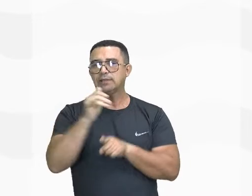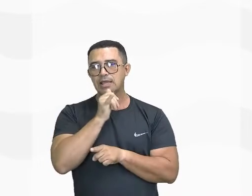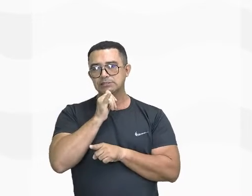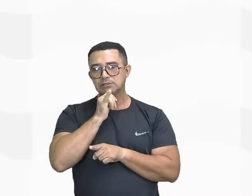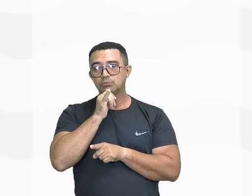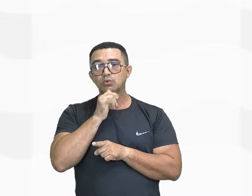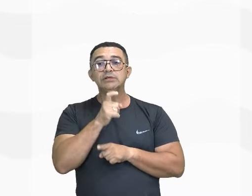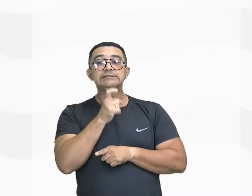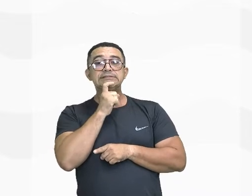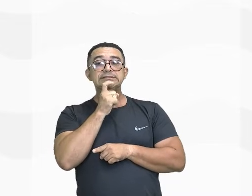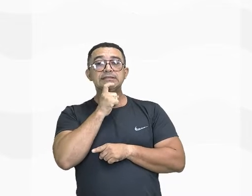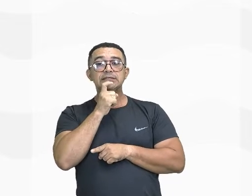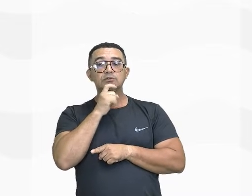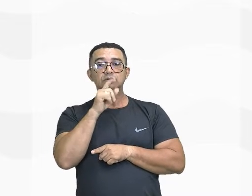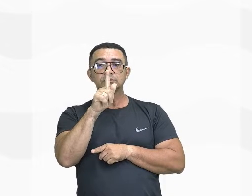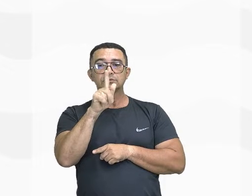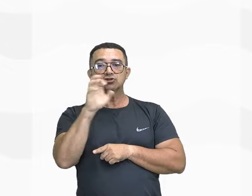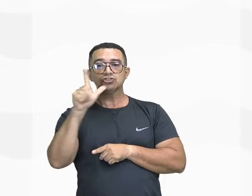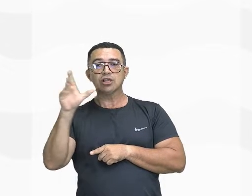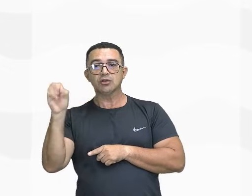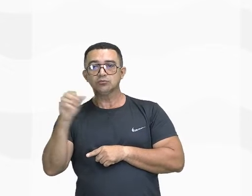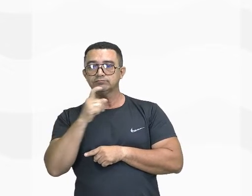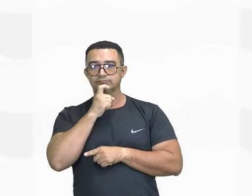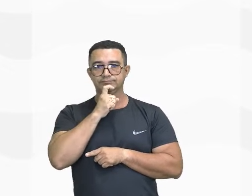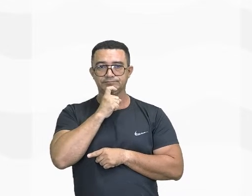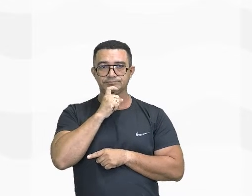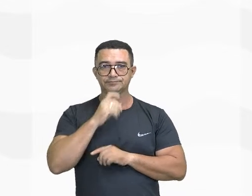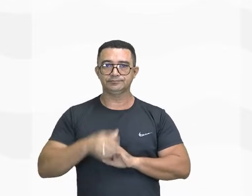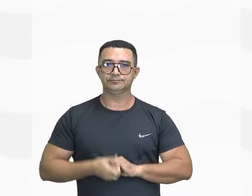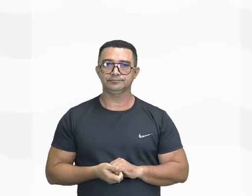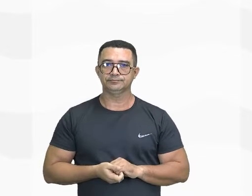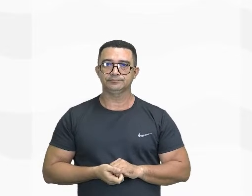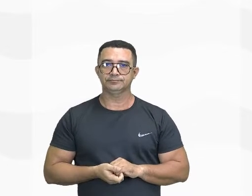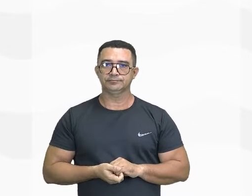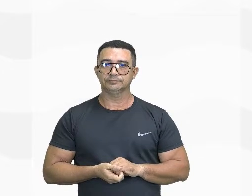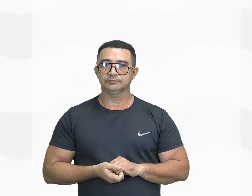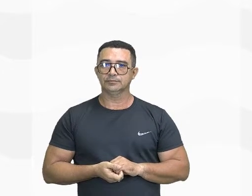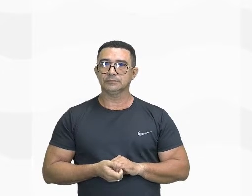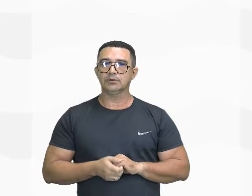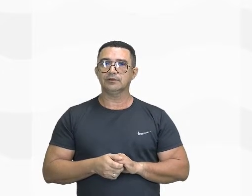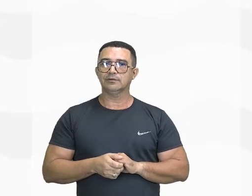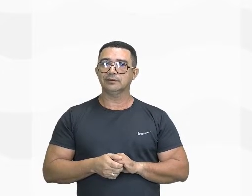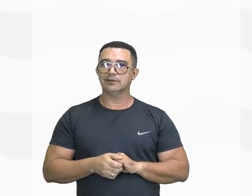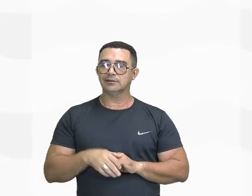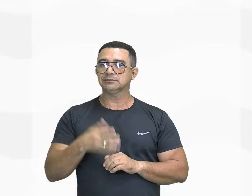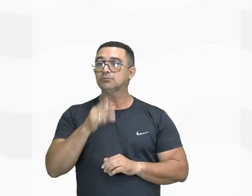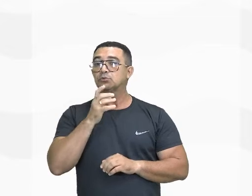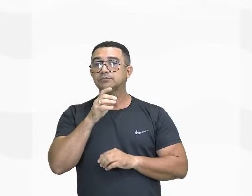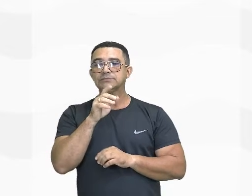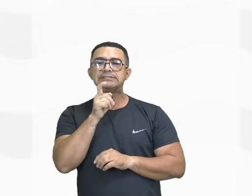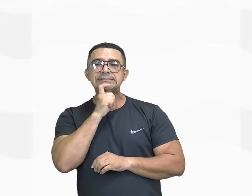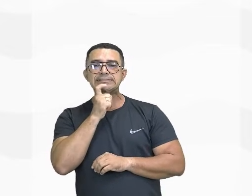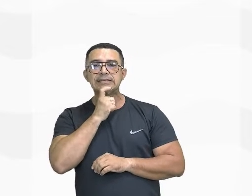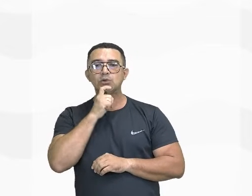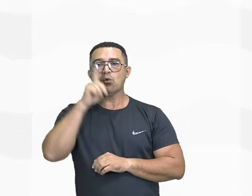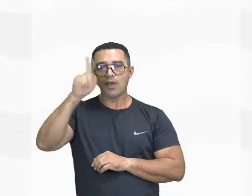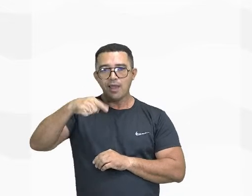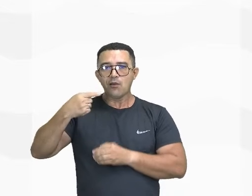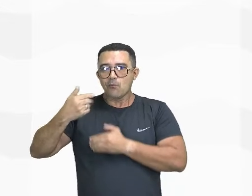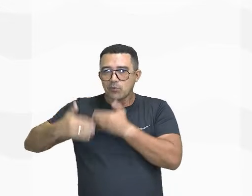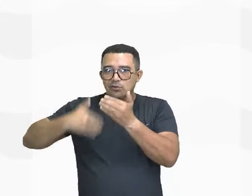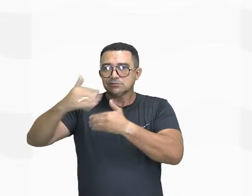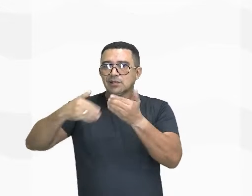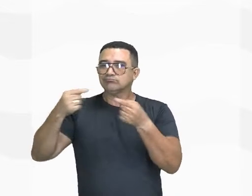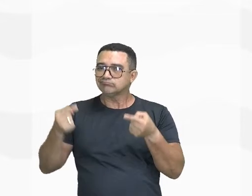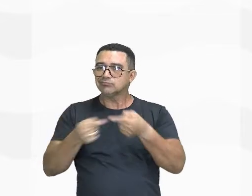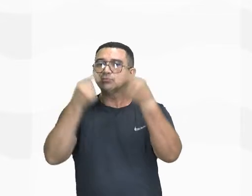observar na imagem, né, professor? Exatamente, olha só. O gelo, albedo, o mecanismo de feedback gelo é o processo